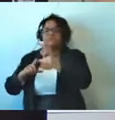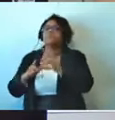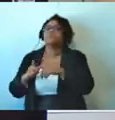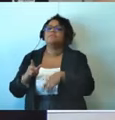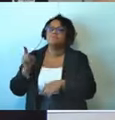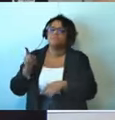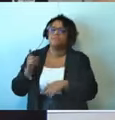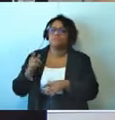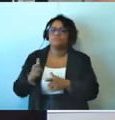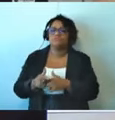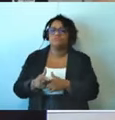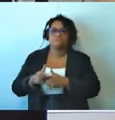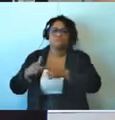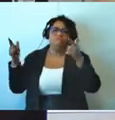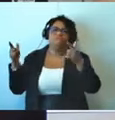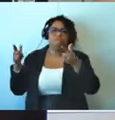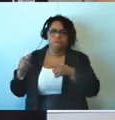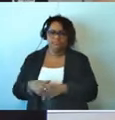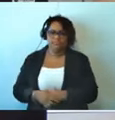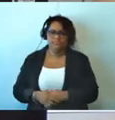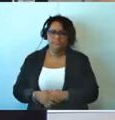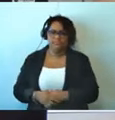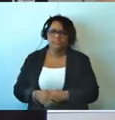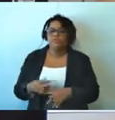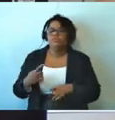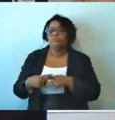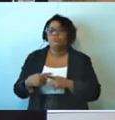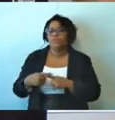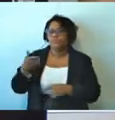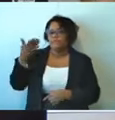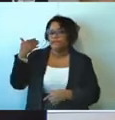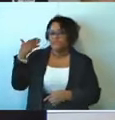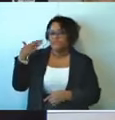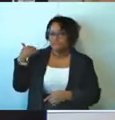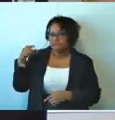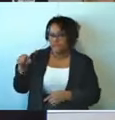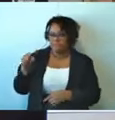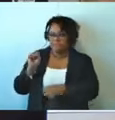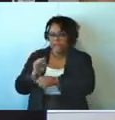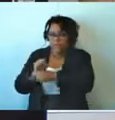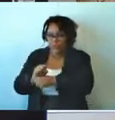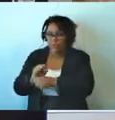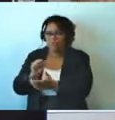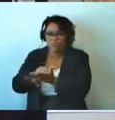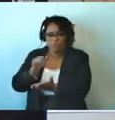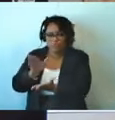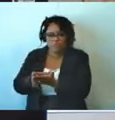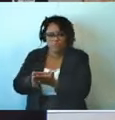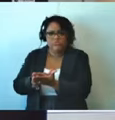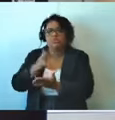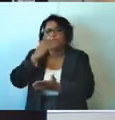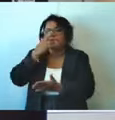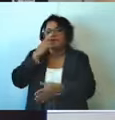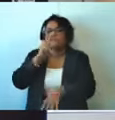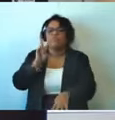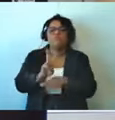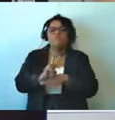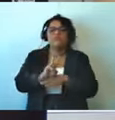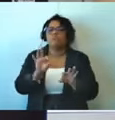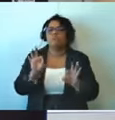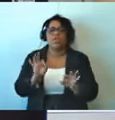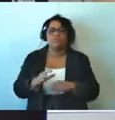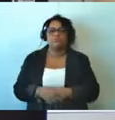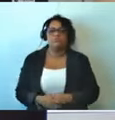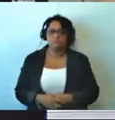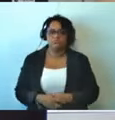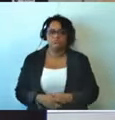ficou simplesmente sem fiscalização nenhuma. E aí, o que acontece? Vai acontecendo de muita gente infringir normas e não está